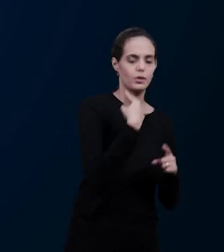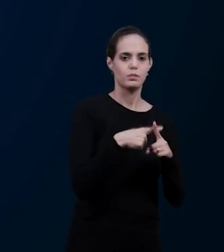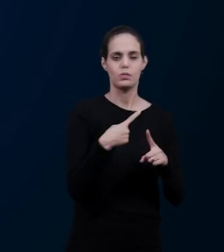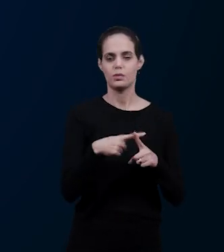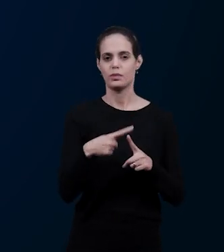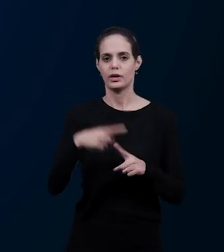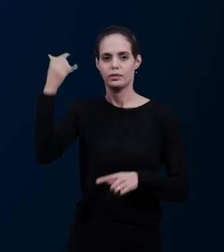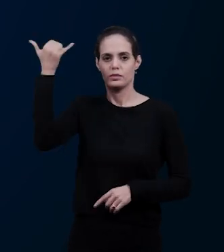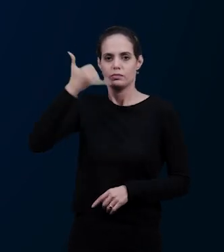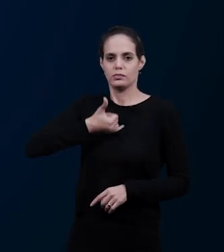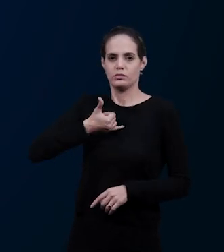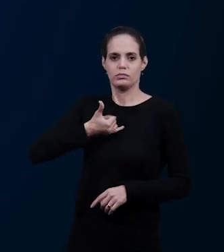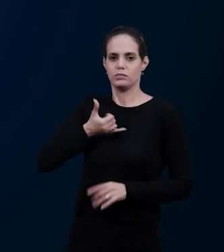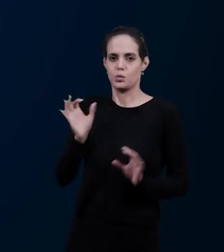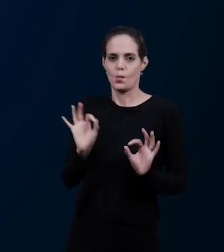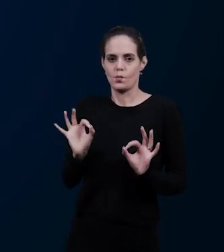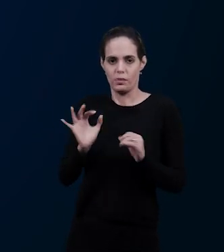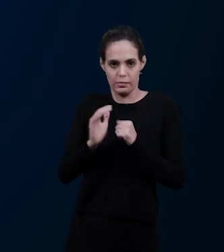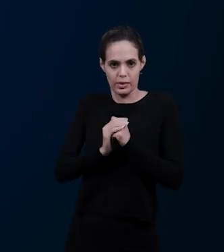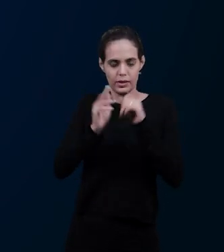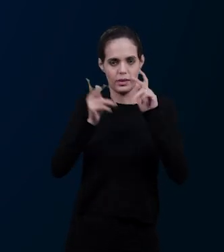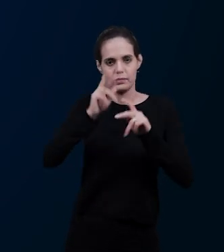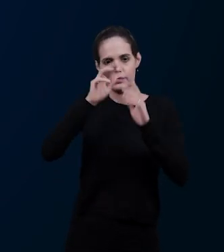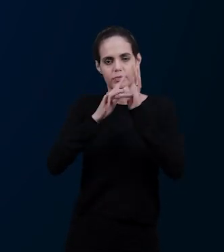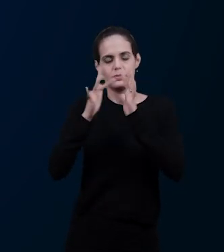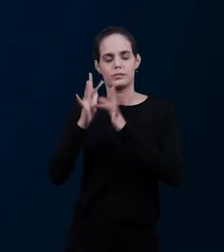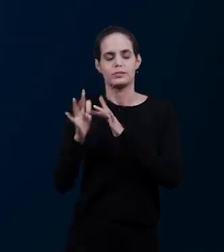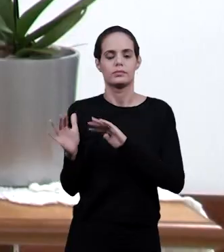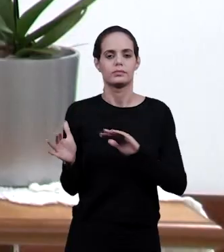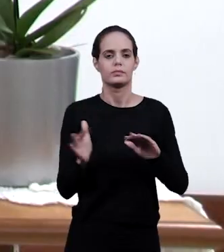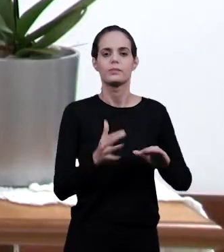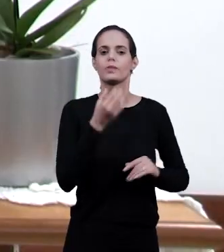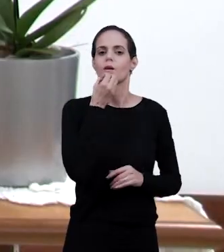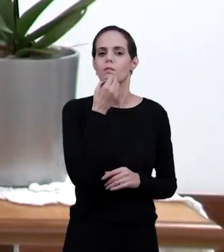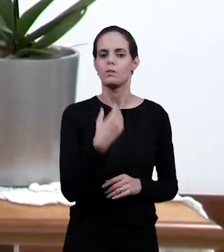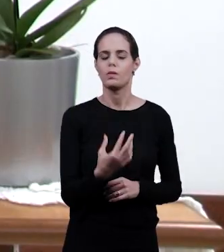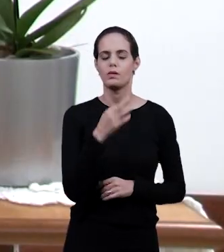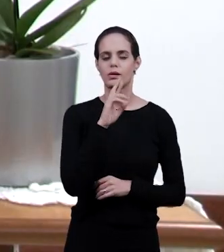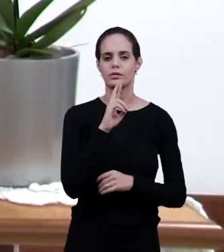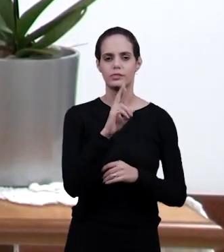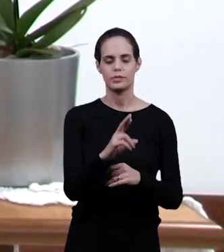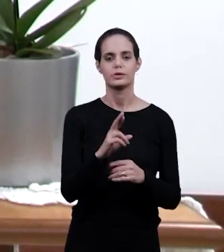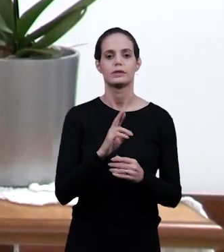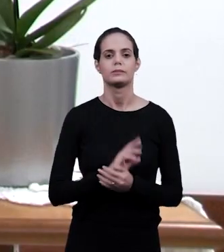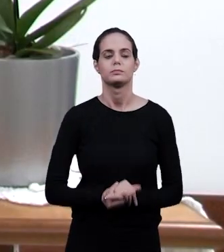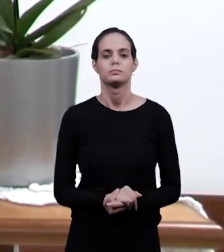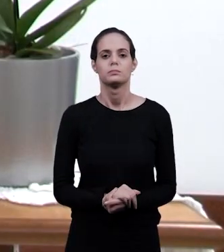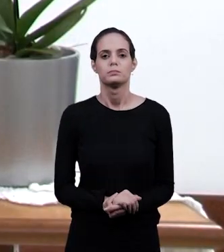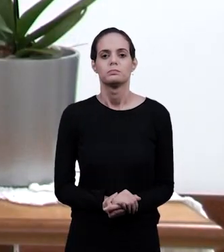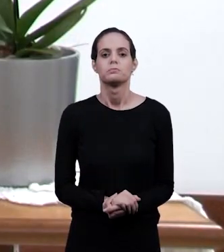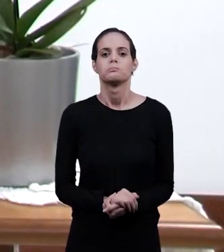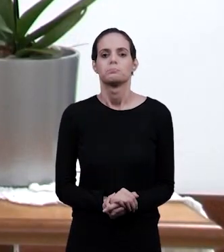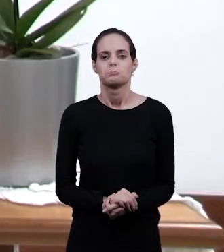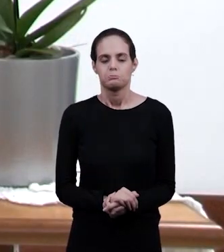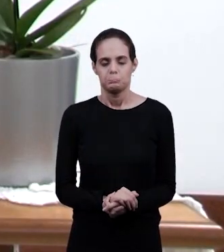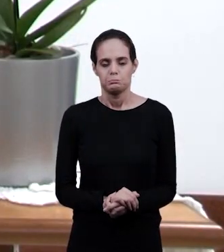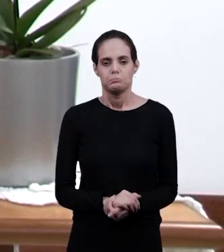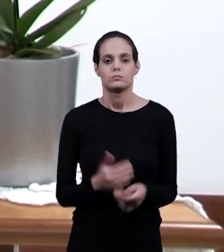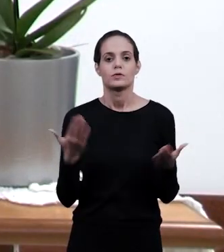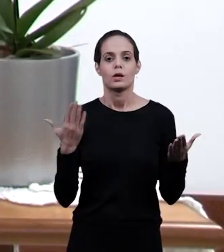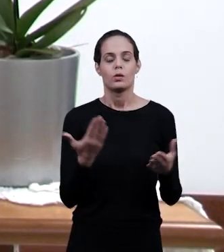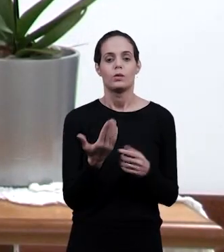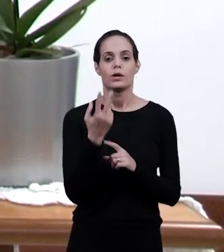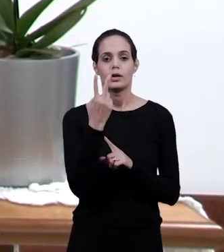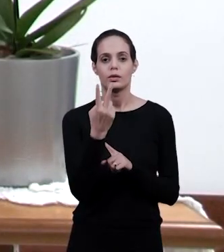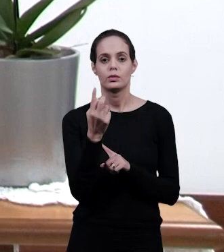porque já não podia mais ouvir a voz de Deus. Amém? A paz do Senhor Jesus. Boa resposta sua, Luca. Muito bem colocado. A